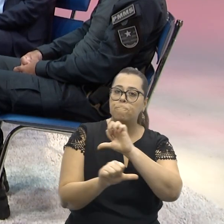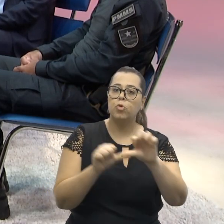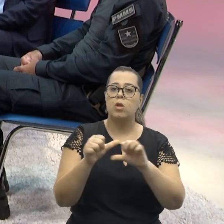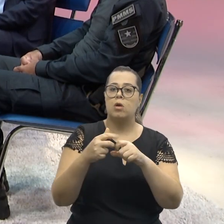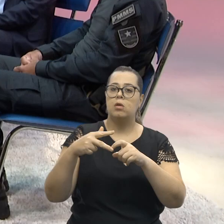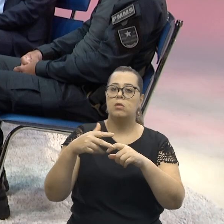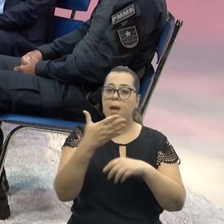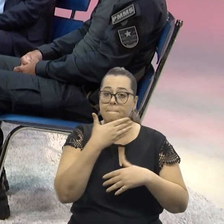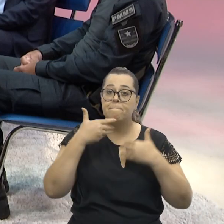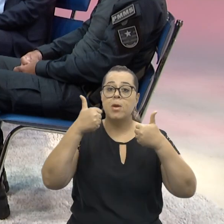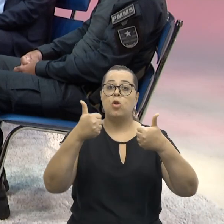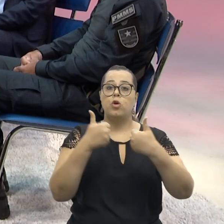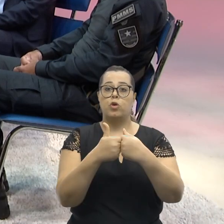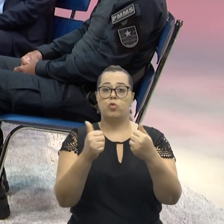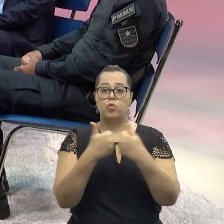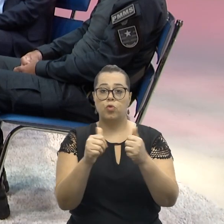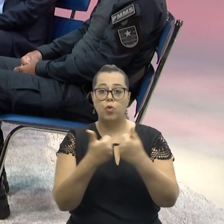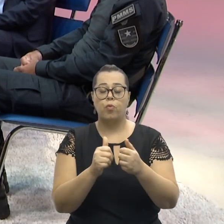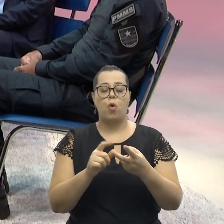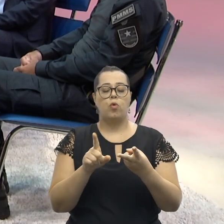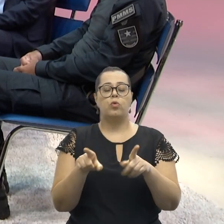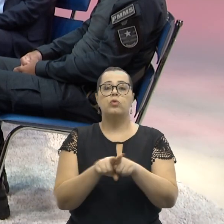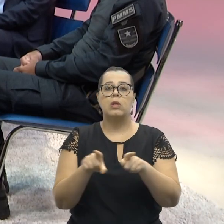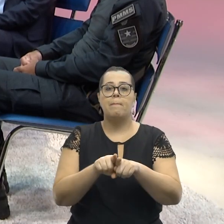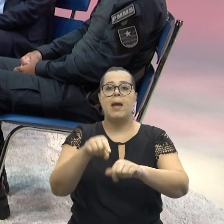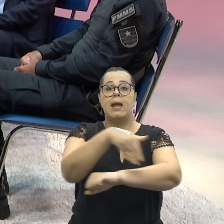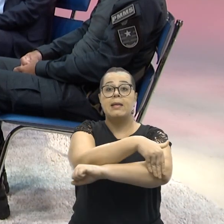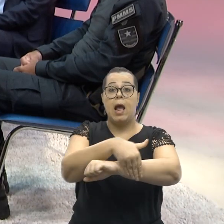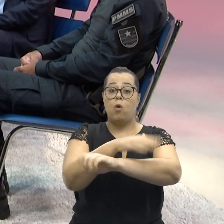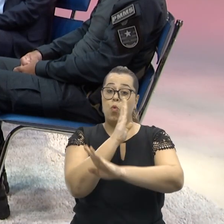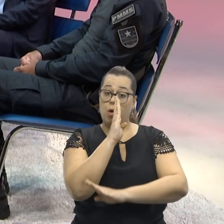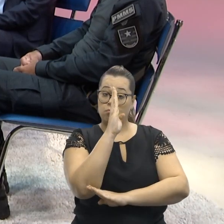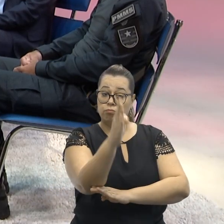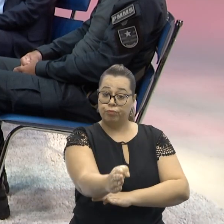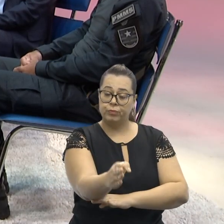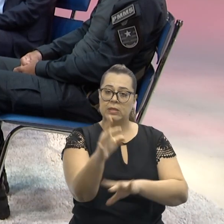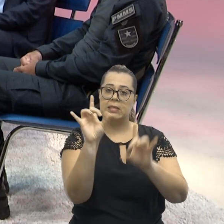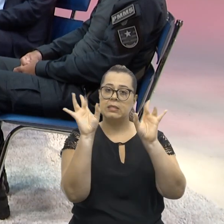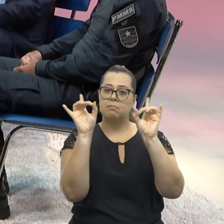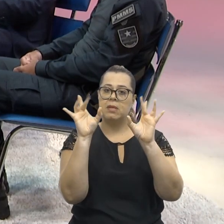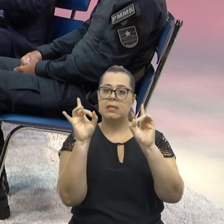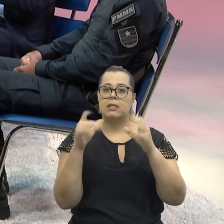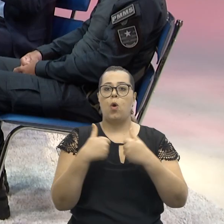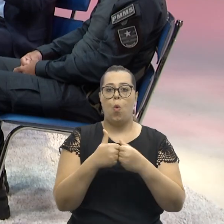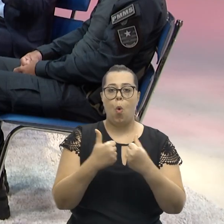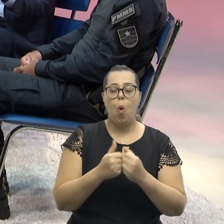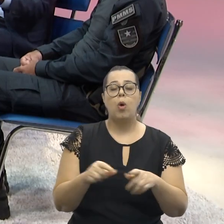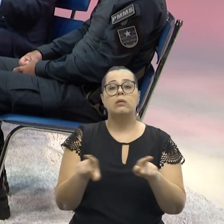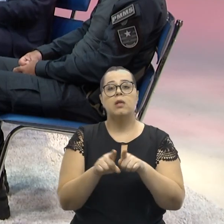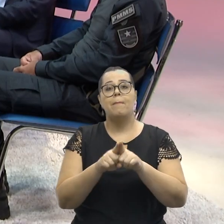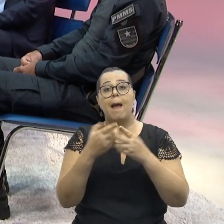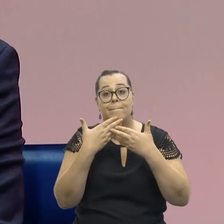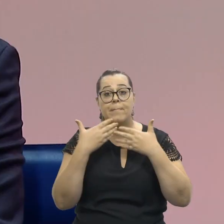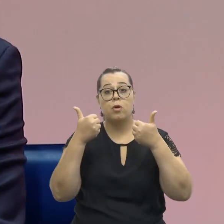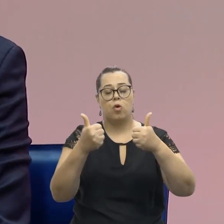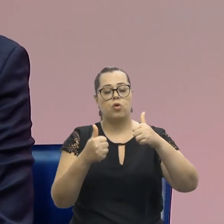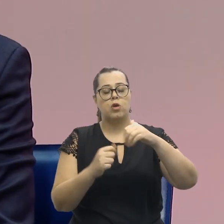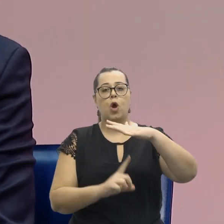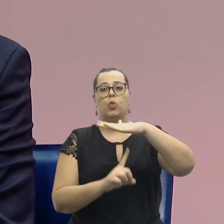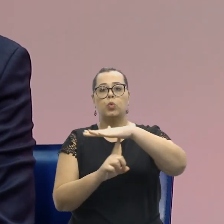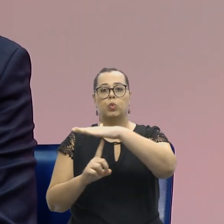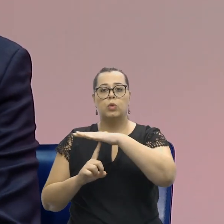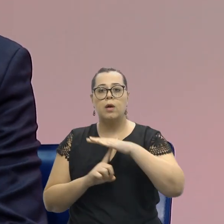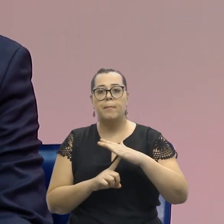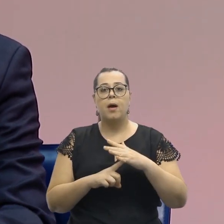melhoria do transporte coletivo, a questão dos corredores exclusivos de ônibus, a melhoria dos terminais